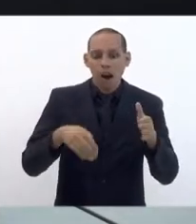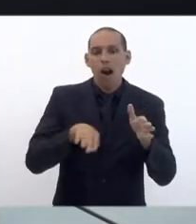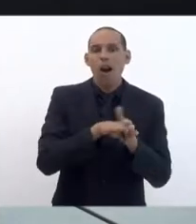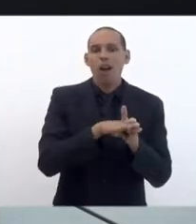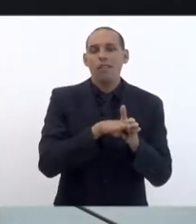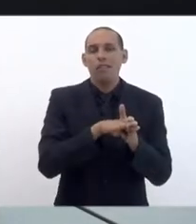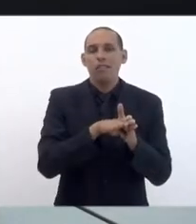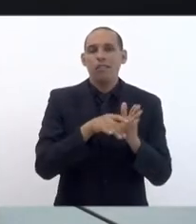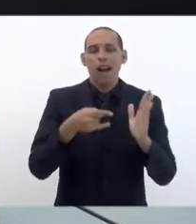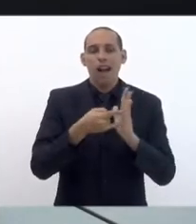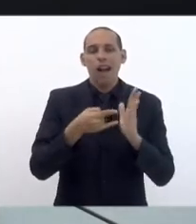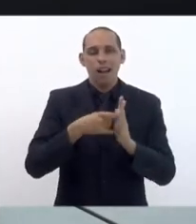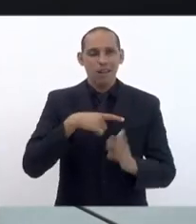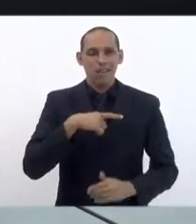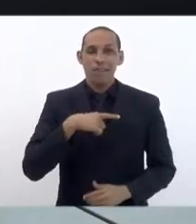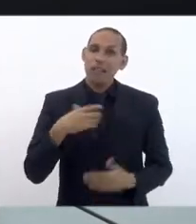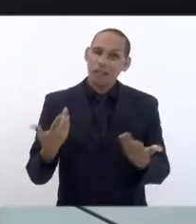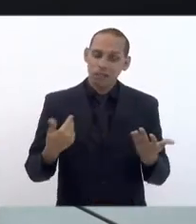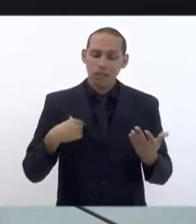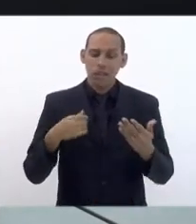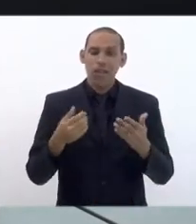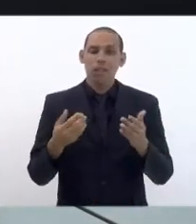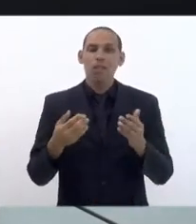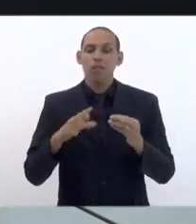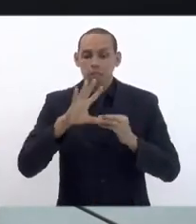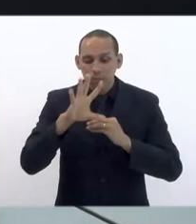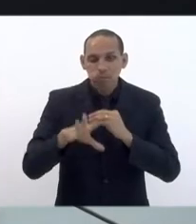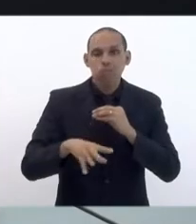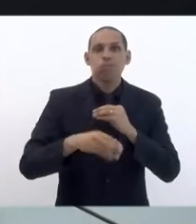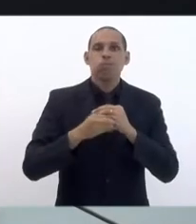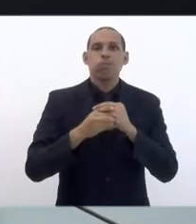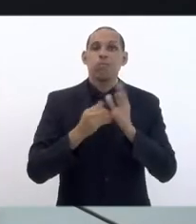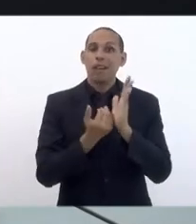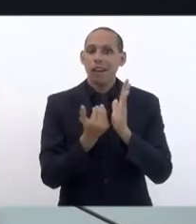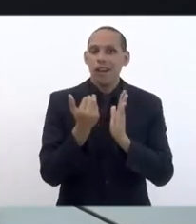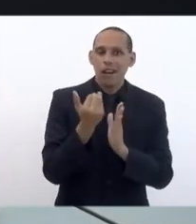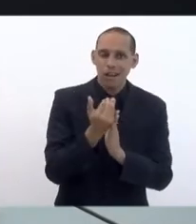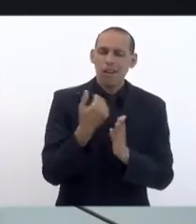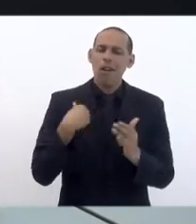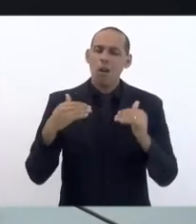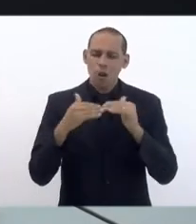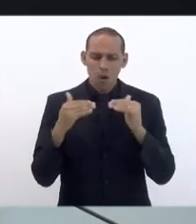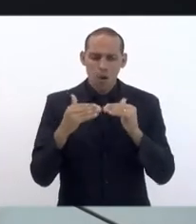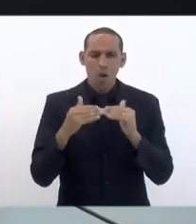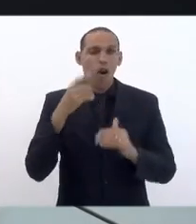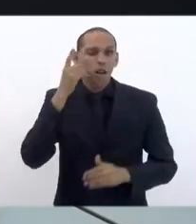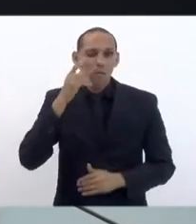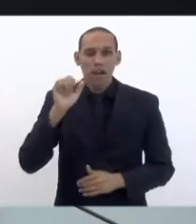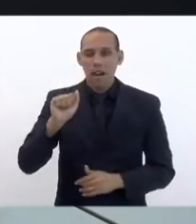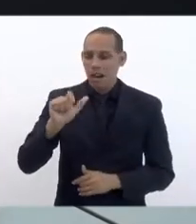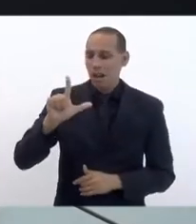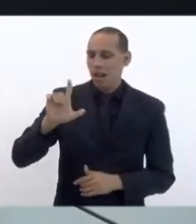estou ampliando. Concordo com Vossa Excelência que o deputado Alexandre,